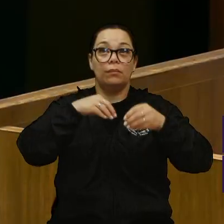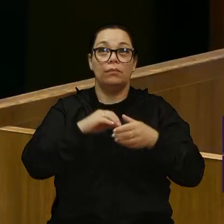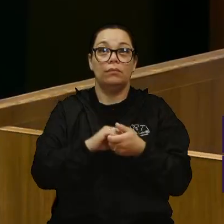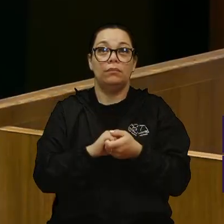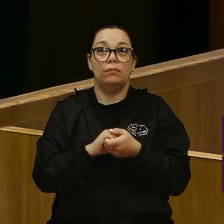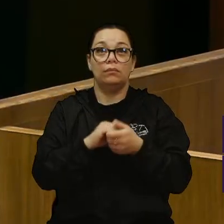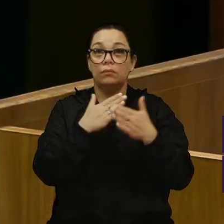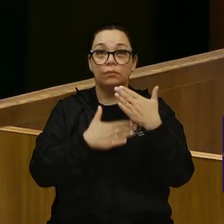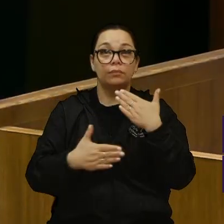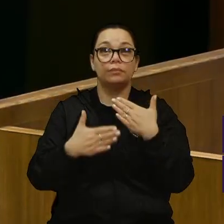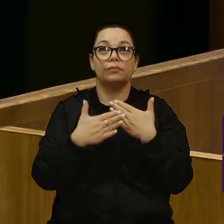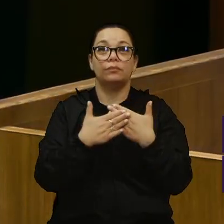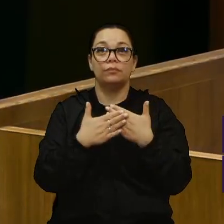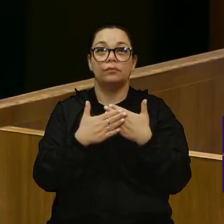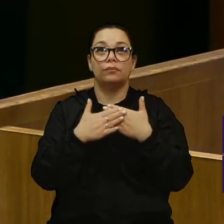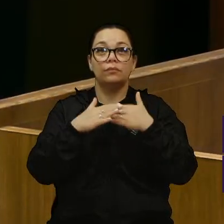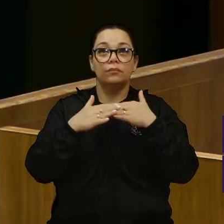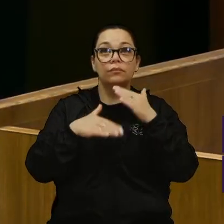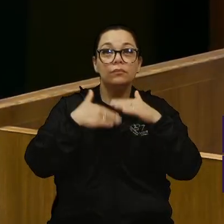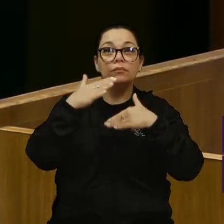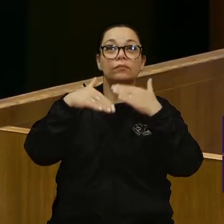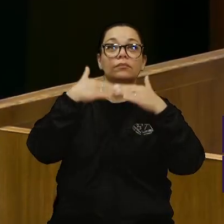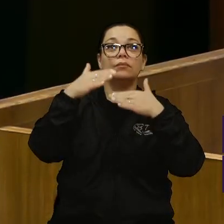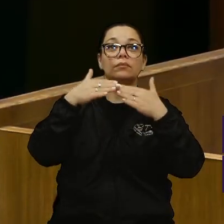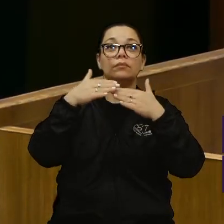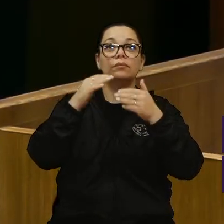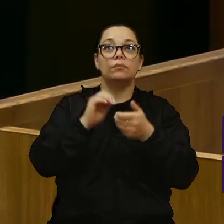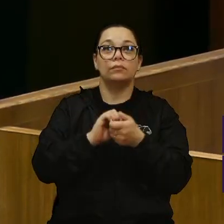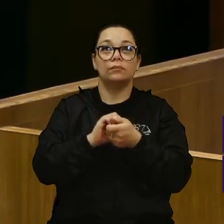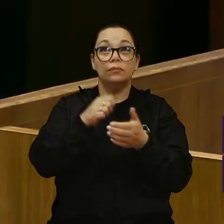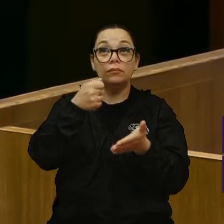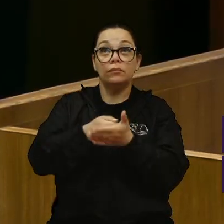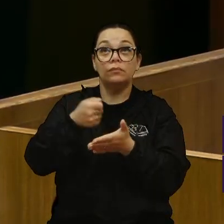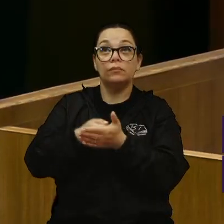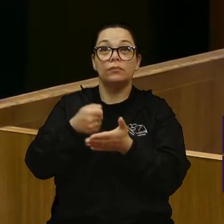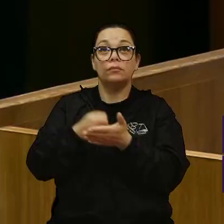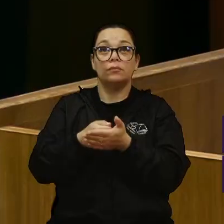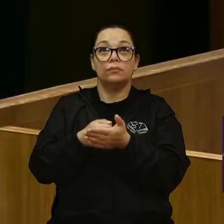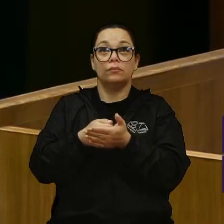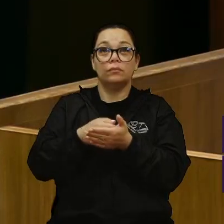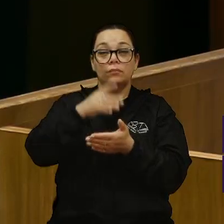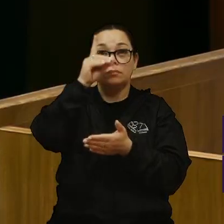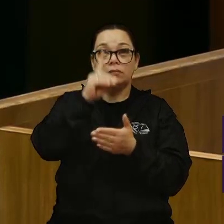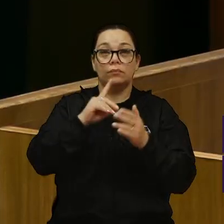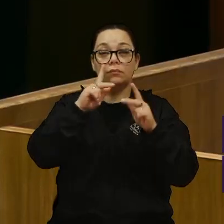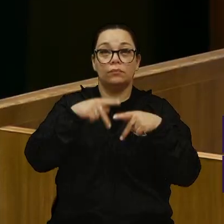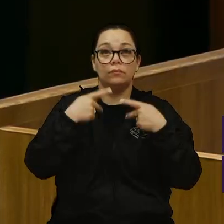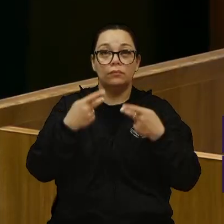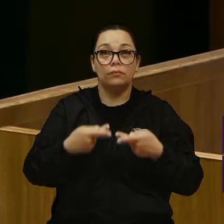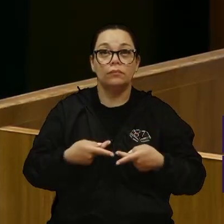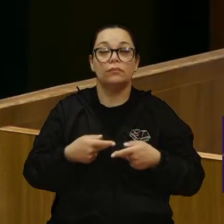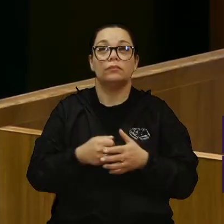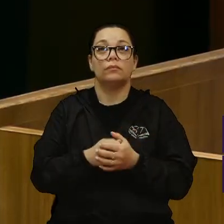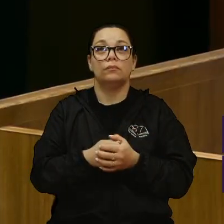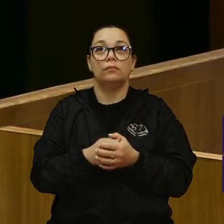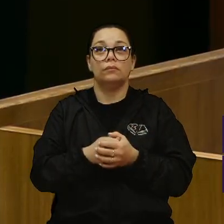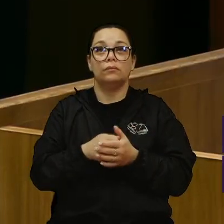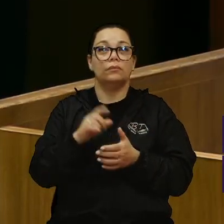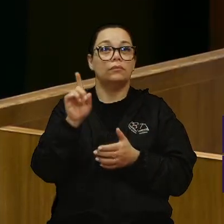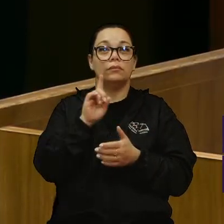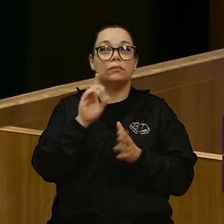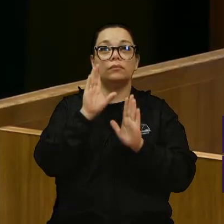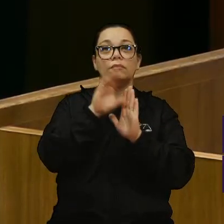Tudo isso desemboca inevitavelmente na luta pela efetivação dos direitos humanos. Não como um